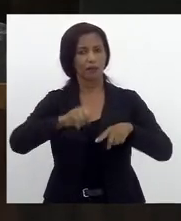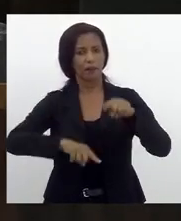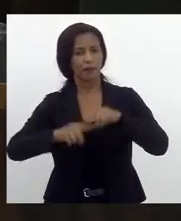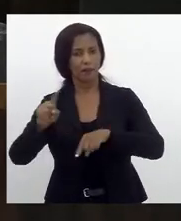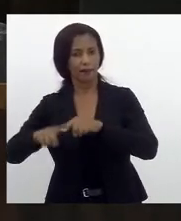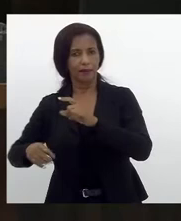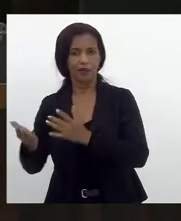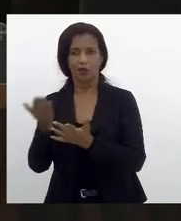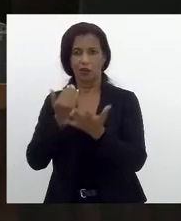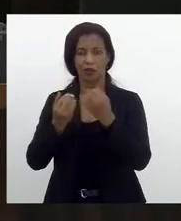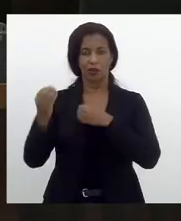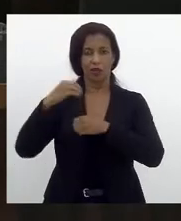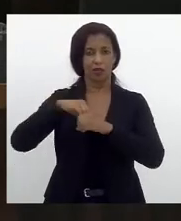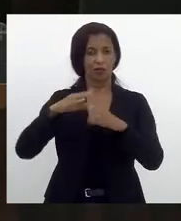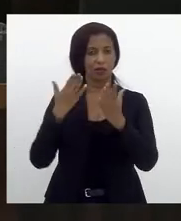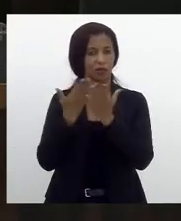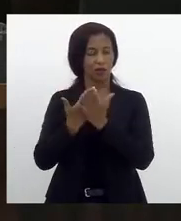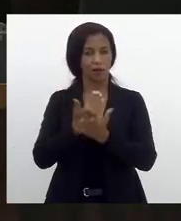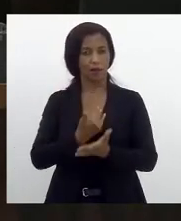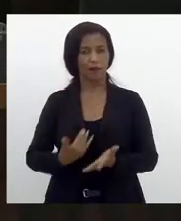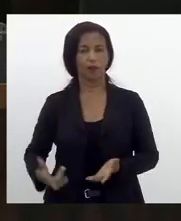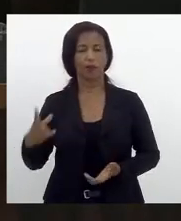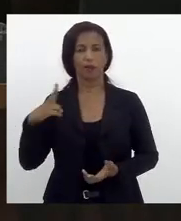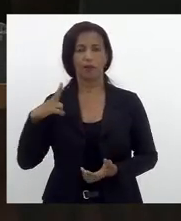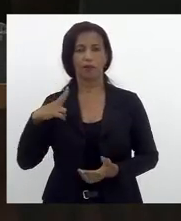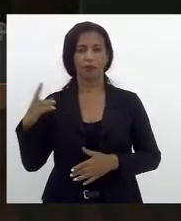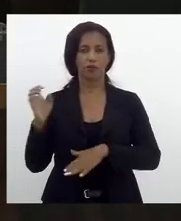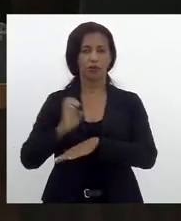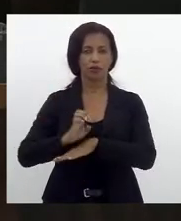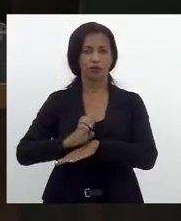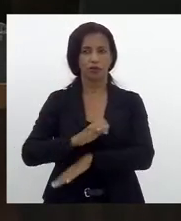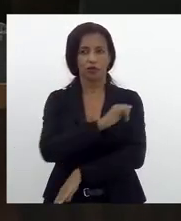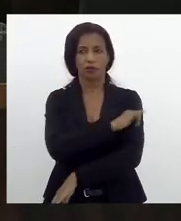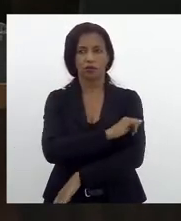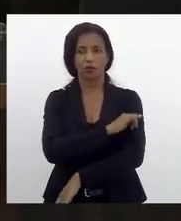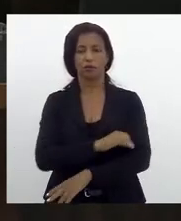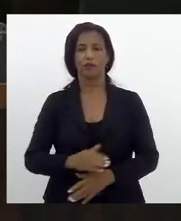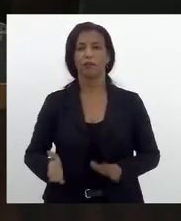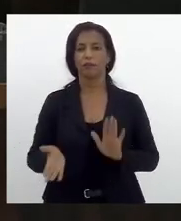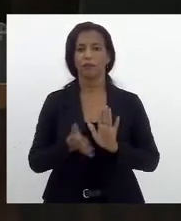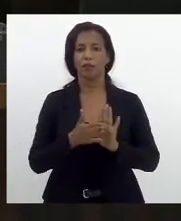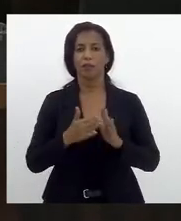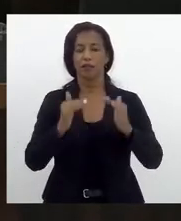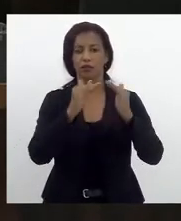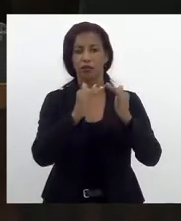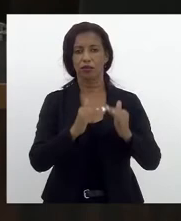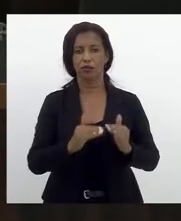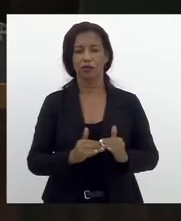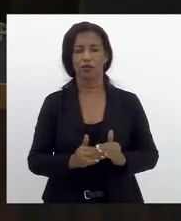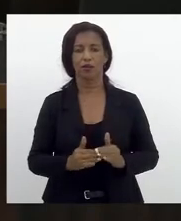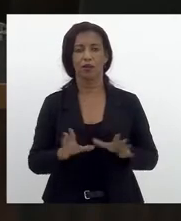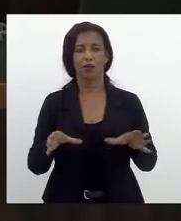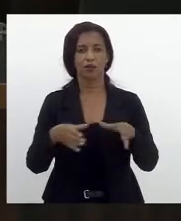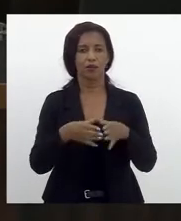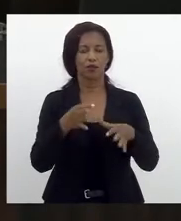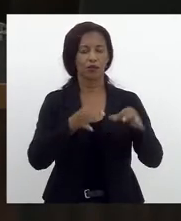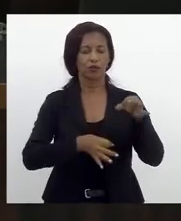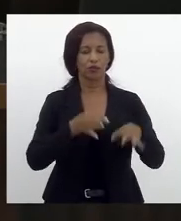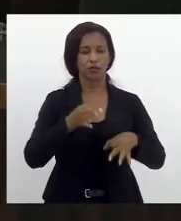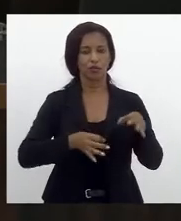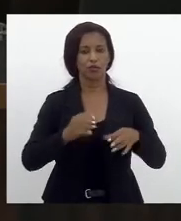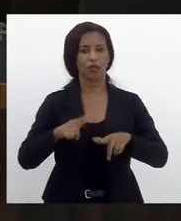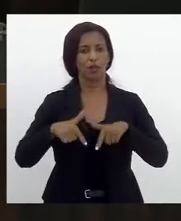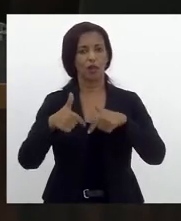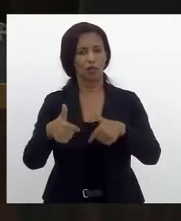alimentos nas escolas públicas e privadas do Estado do Rio de Janeiro. Pendente de pareceres das comissões de Constituição e Justiça,